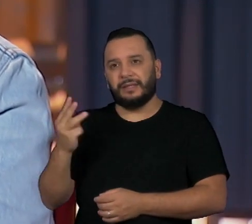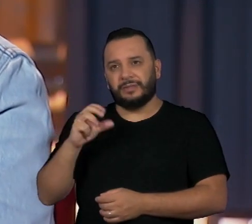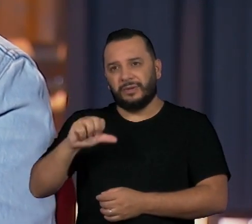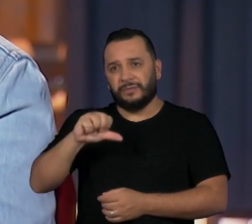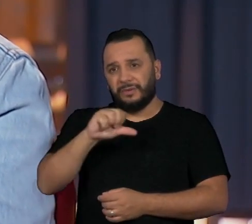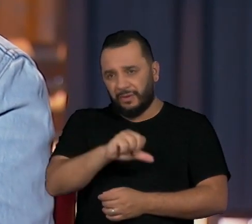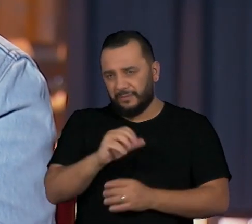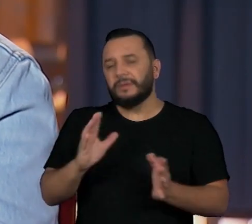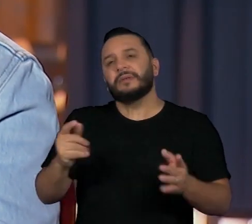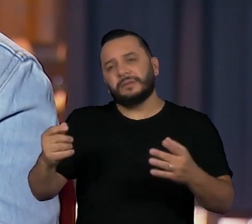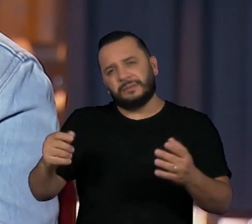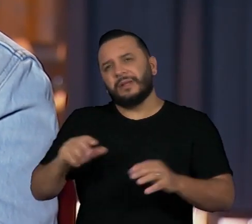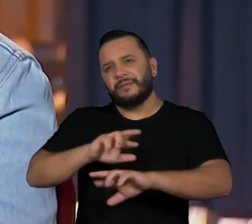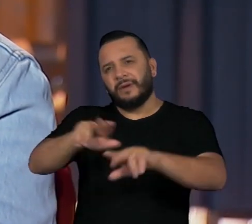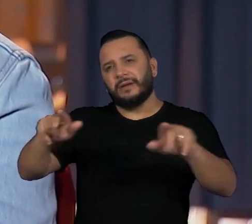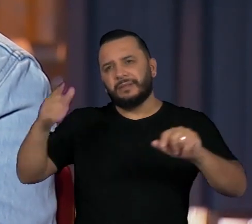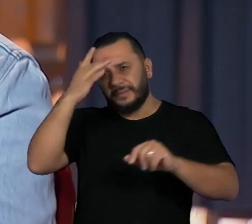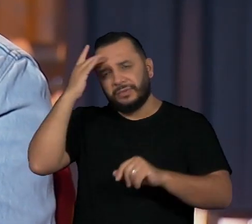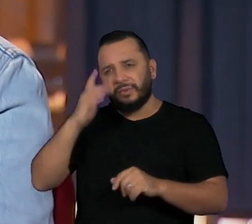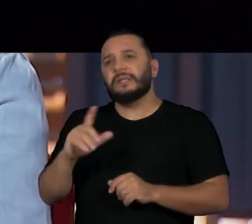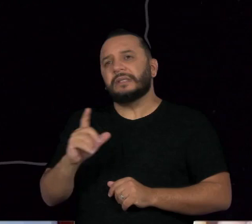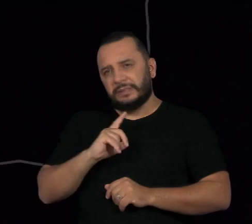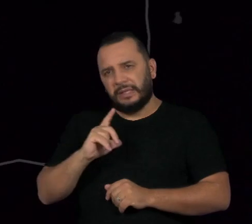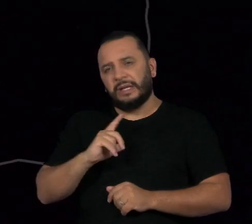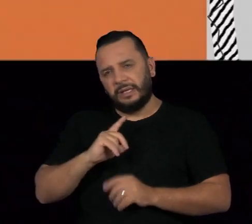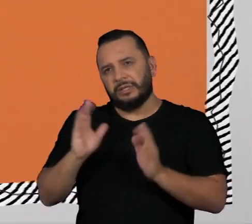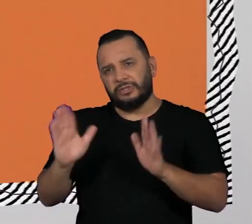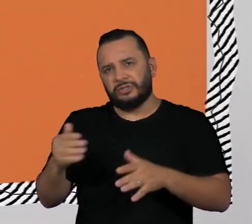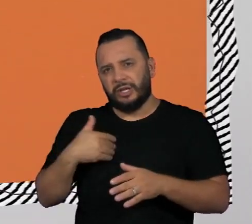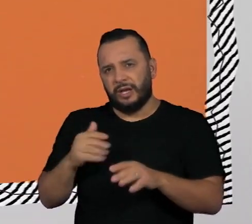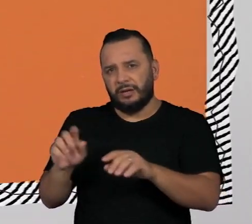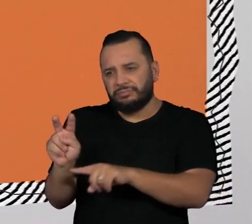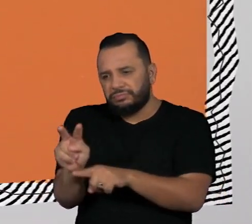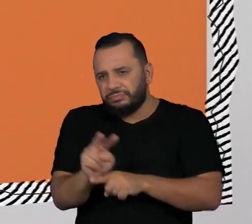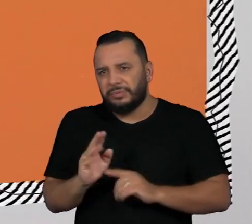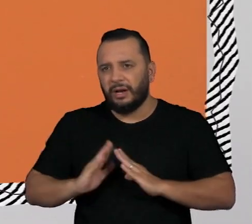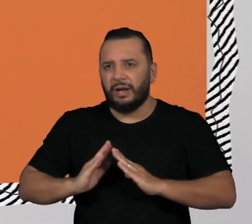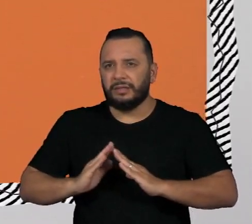pessoas no Brasil já fazem isso munidas de habeas corpus.